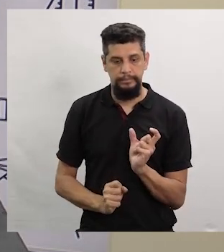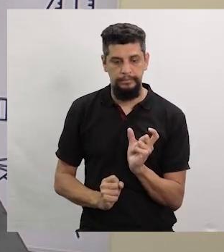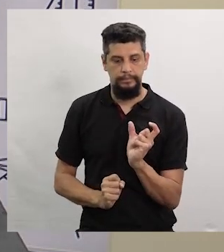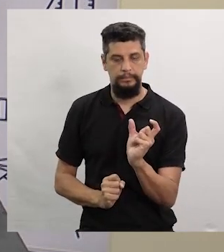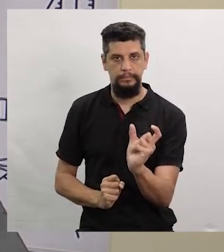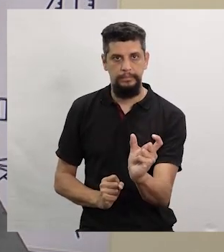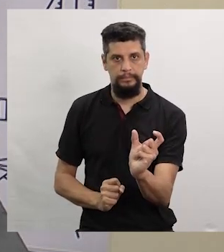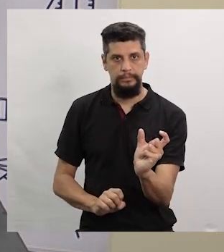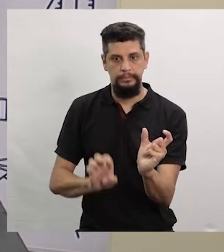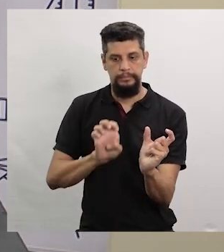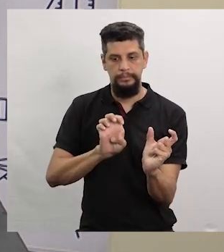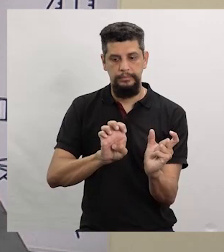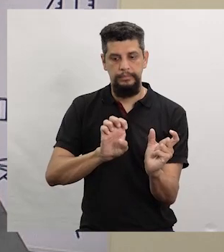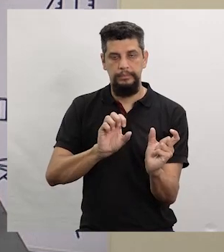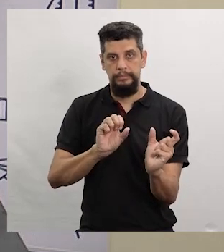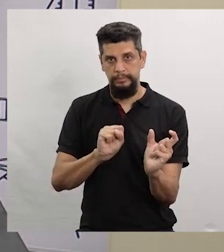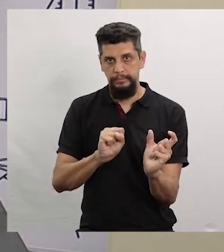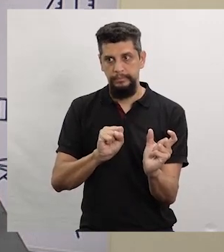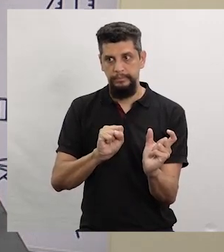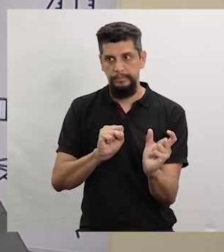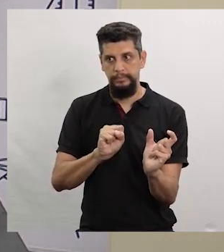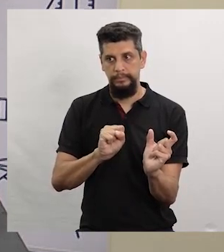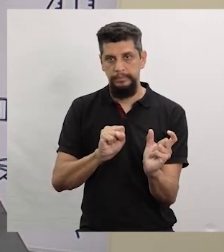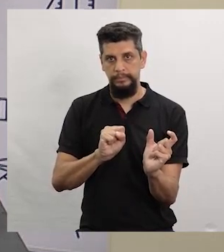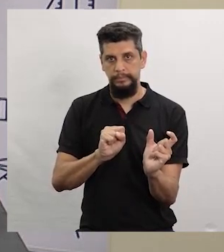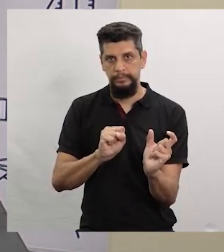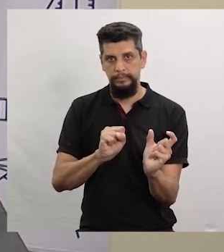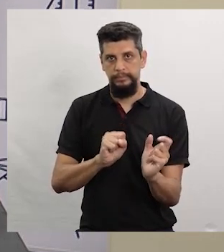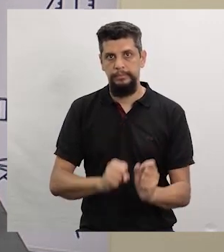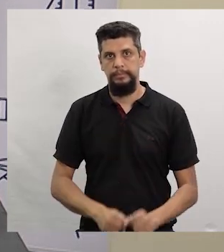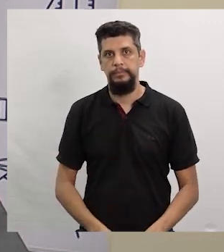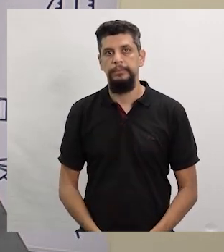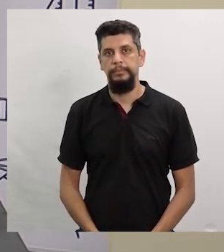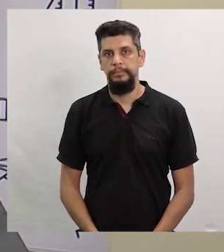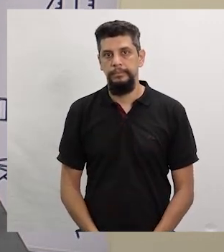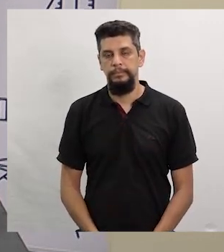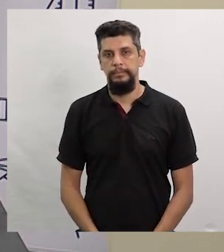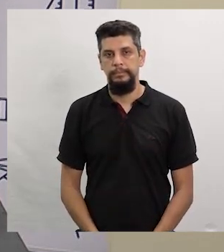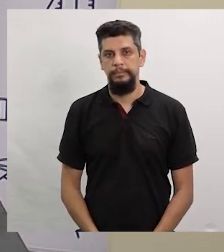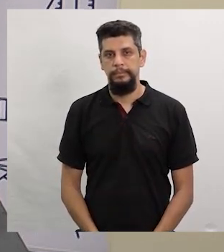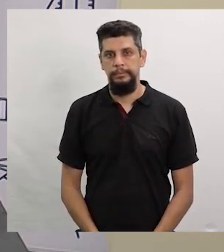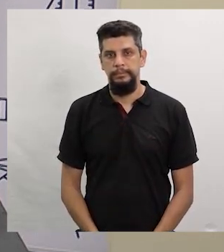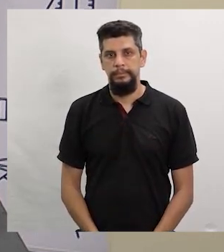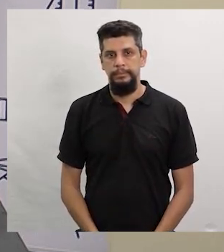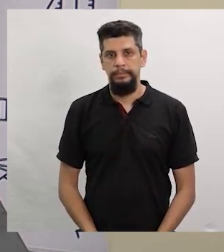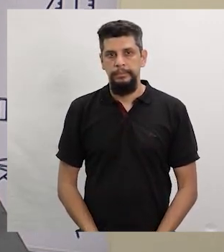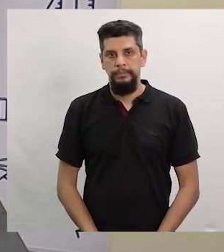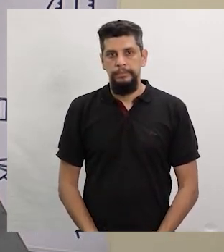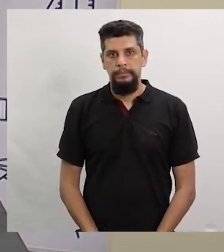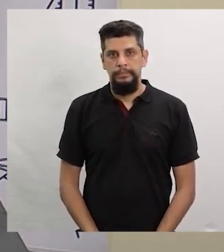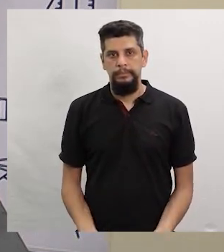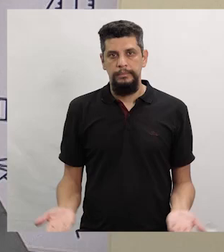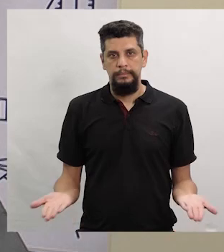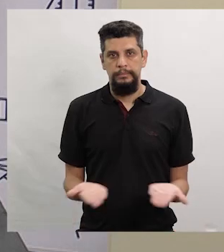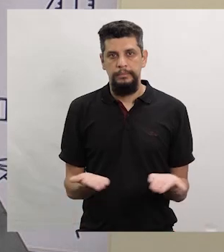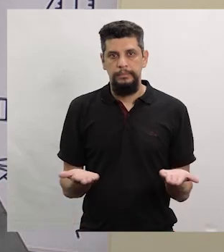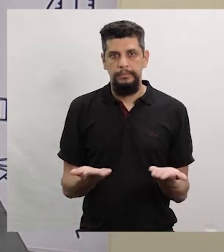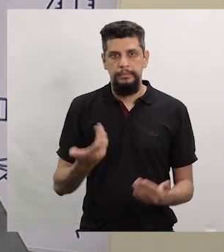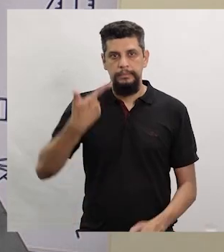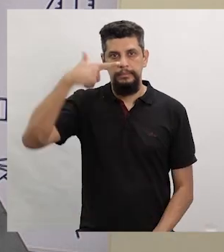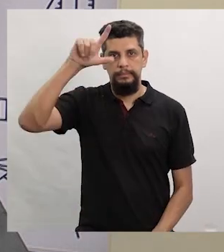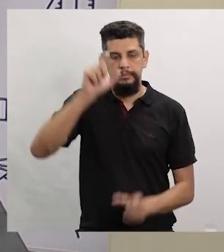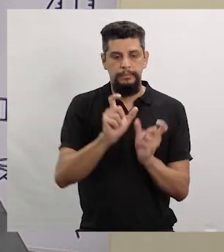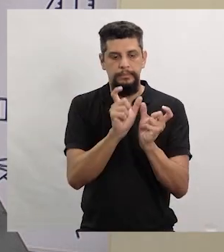aqui es a mesma de estrela lembram a